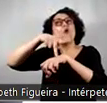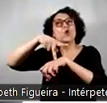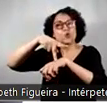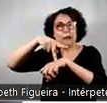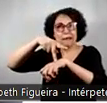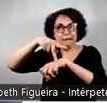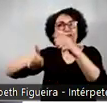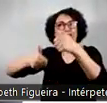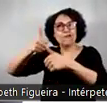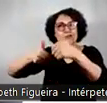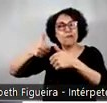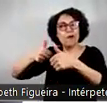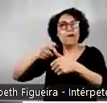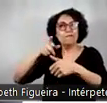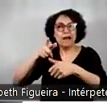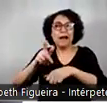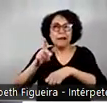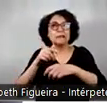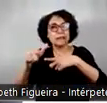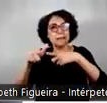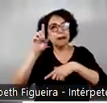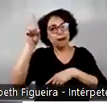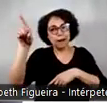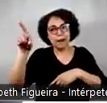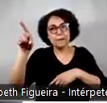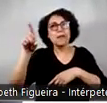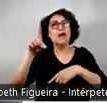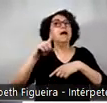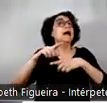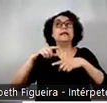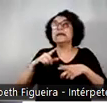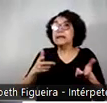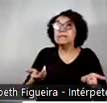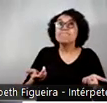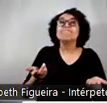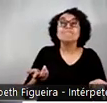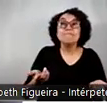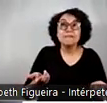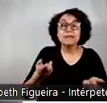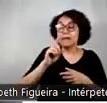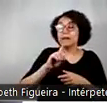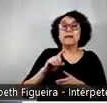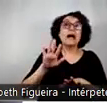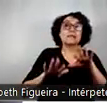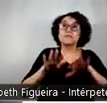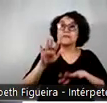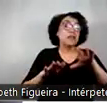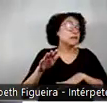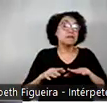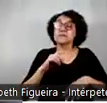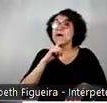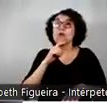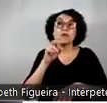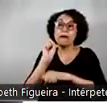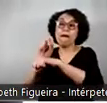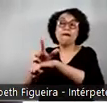forçado, né, de pessoas, né, que tentam ingressar em outro país, e não podem ingressar nesse outro país